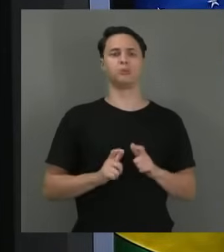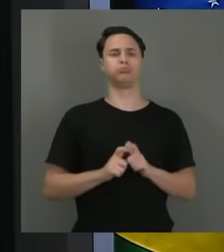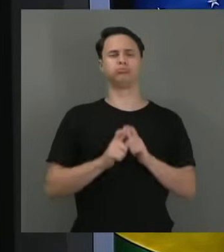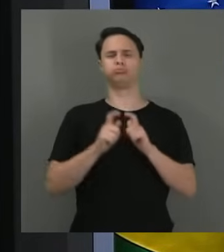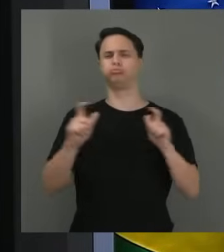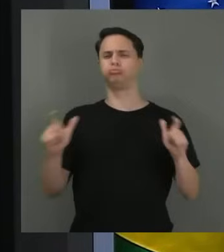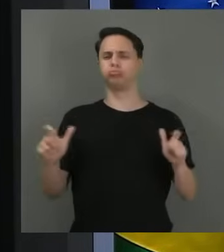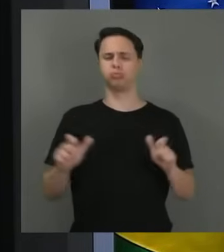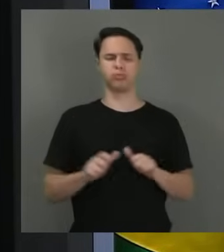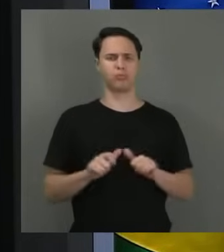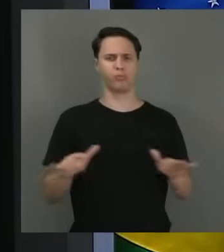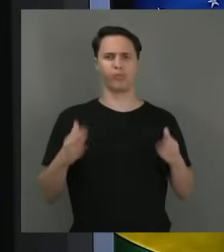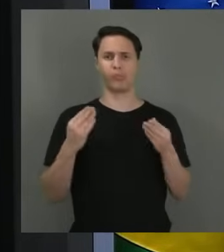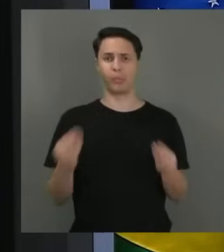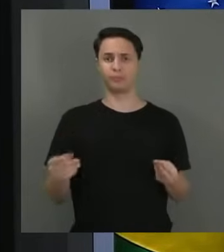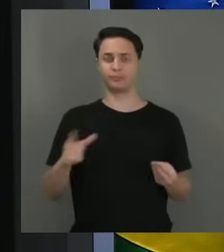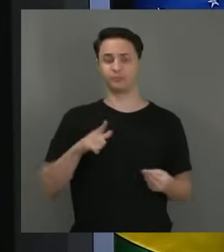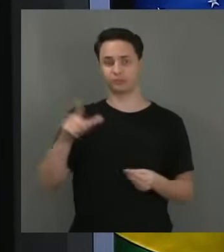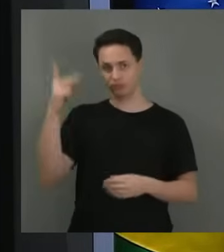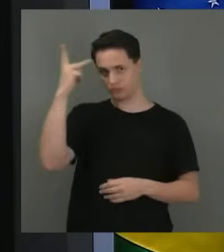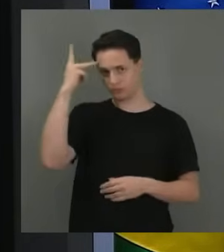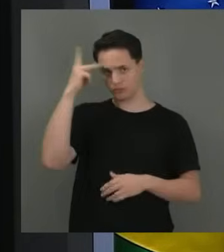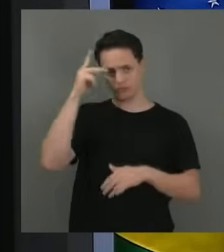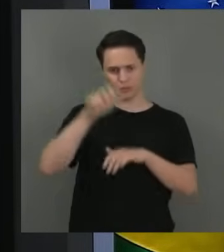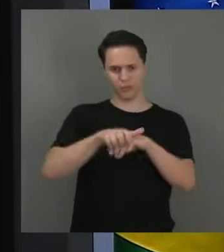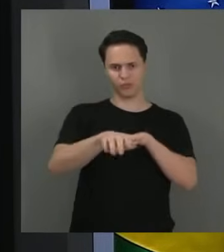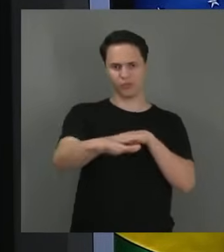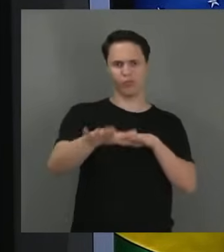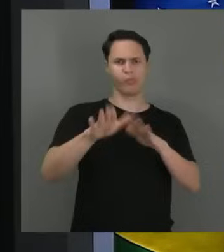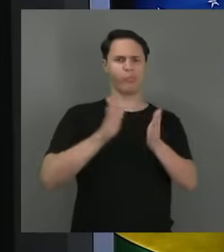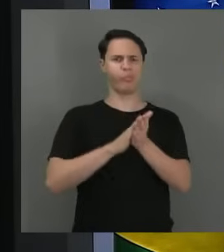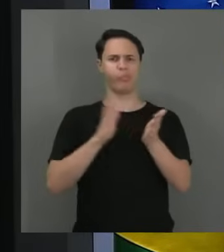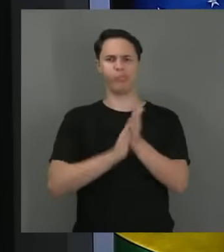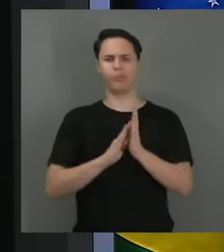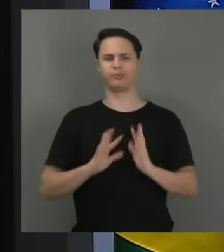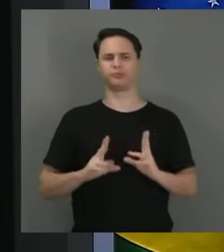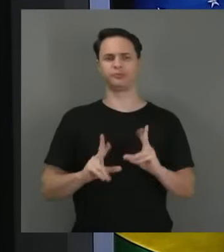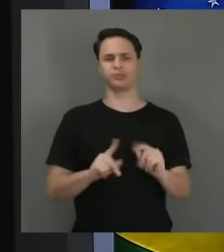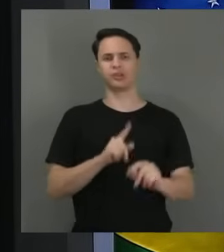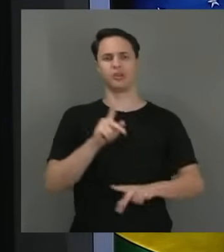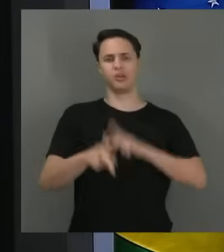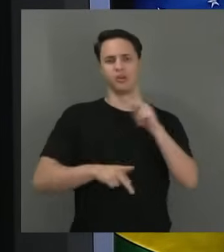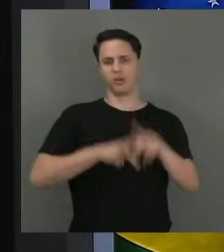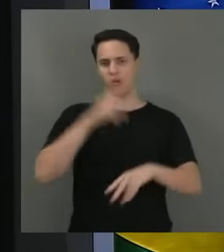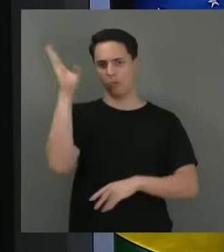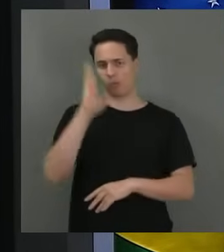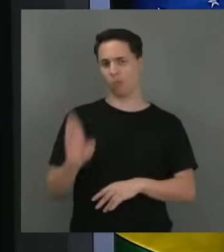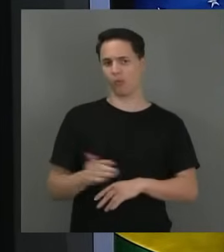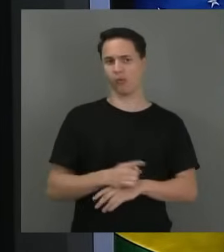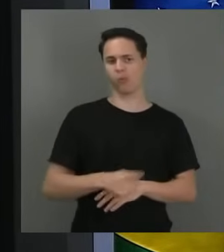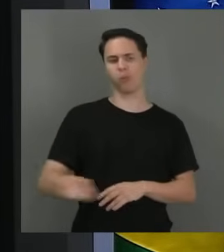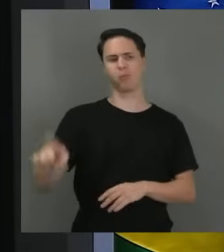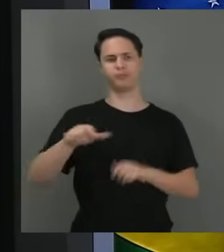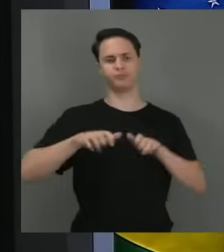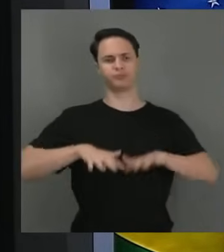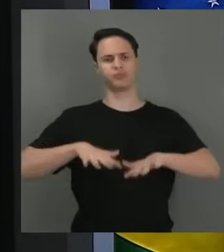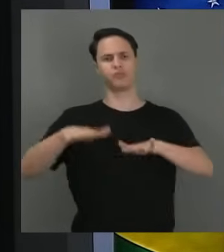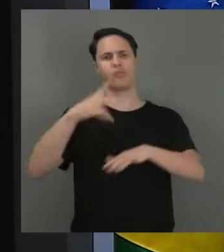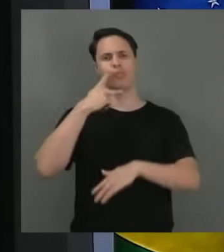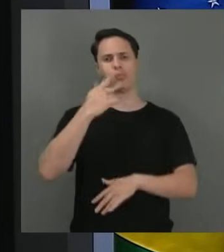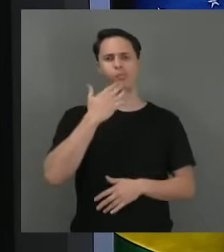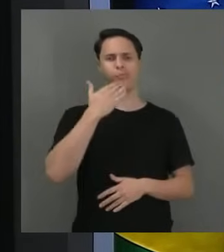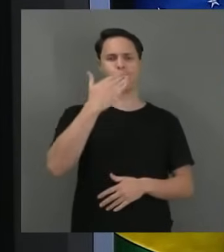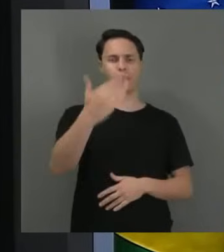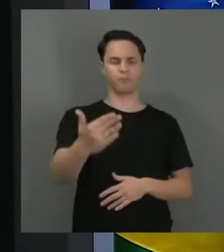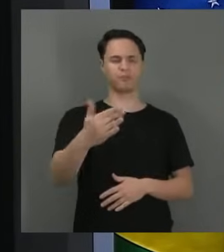gigantesco. A Avenida Paulista. Está de parabéns todos os brasileiros que compareceram e manifestaram pelo